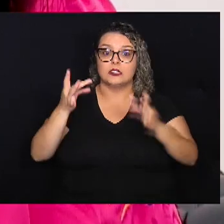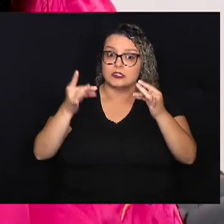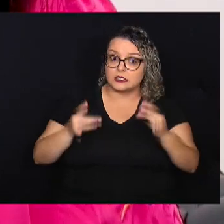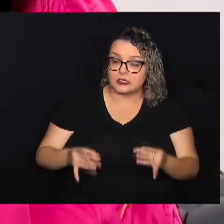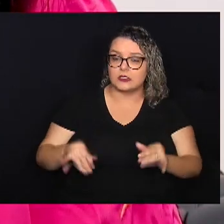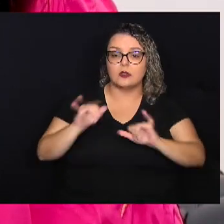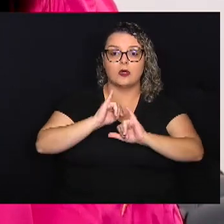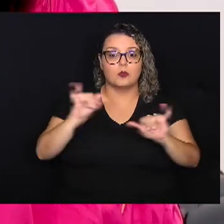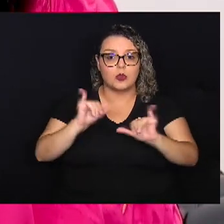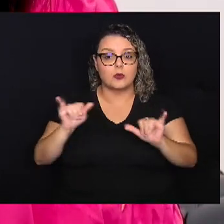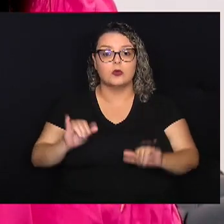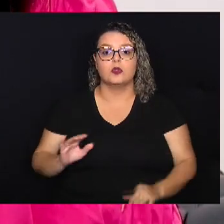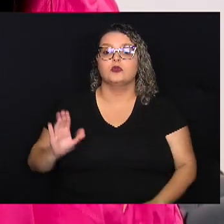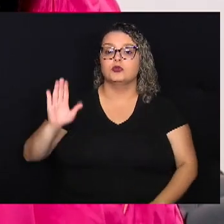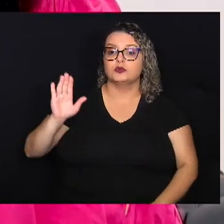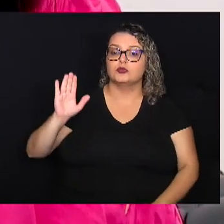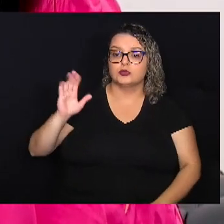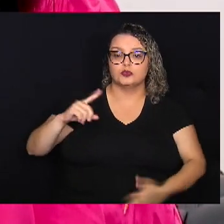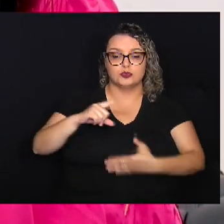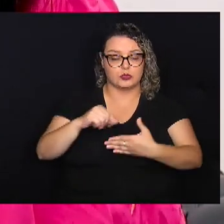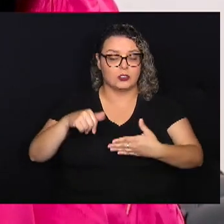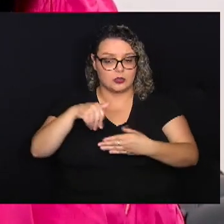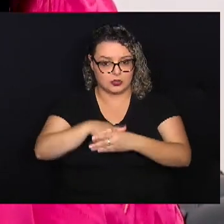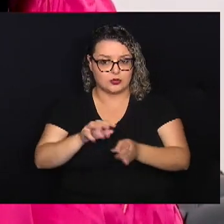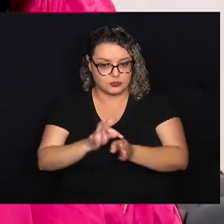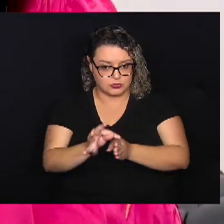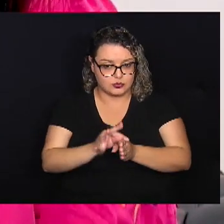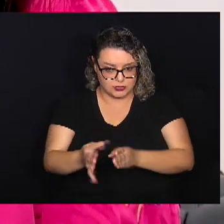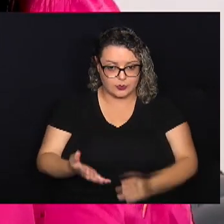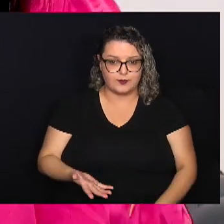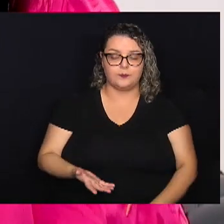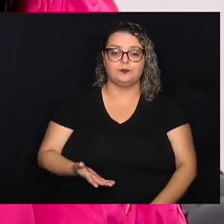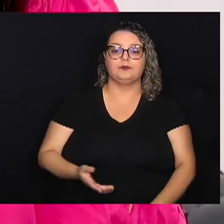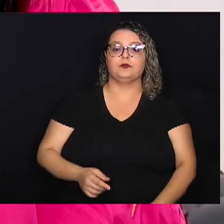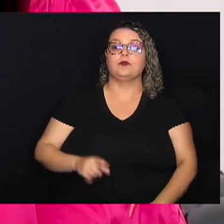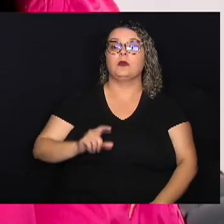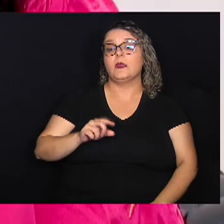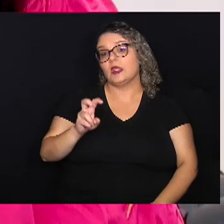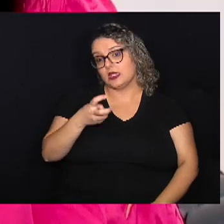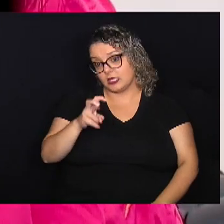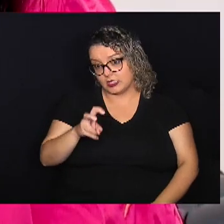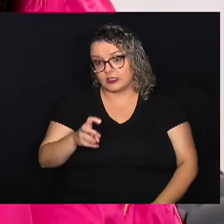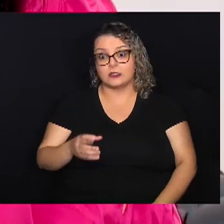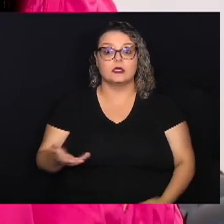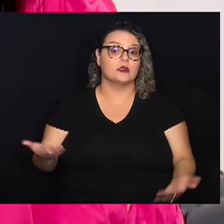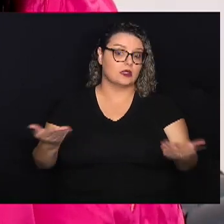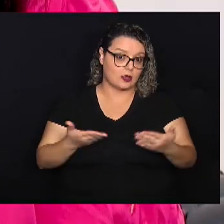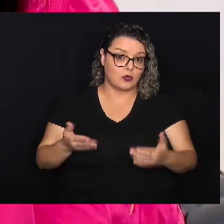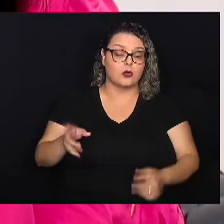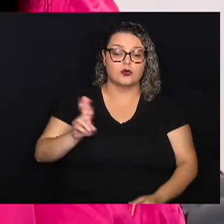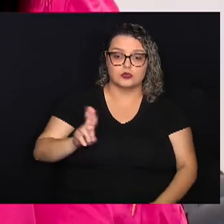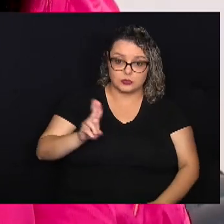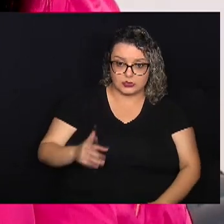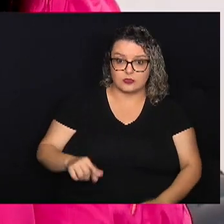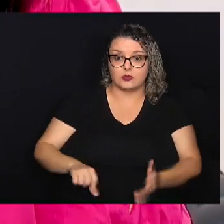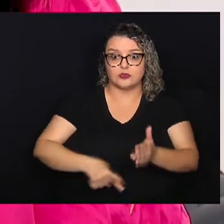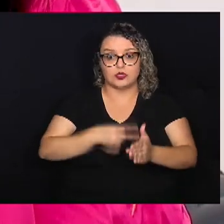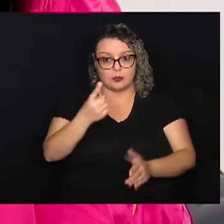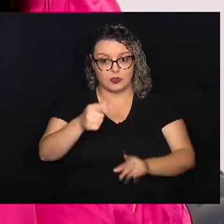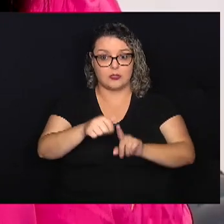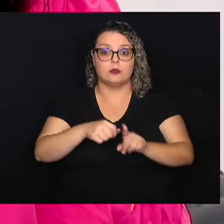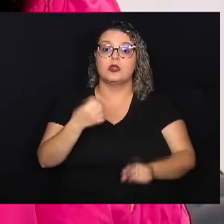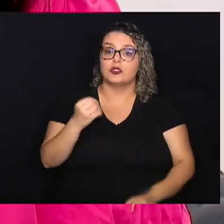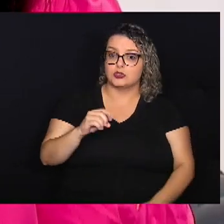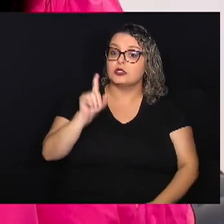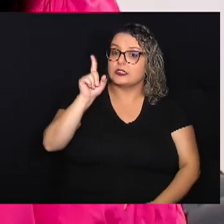do conselheiro tutelar. Depois, a quinta etapa é justamente essa ao qual nós estamos nos dirigindo agora, que é o dia 1º de outubro, a